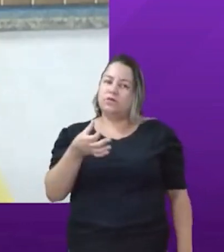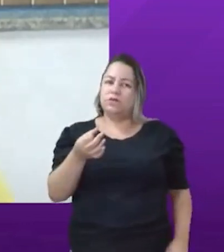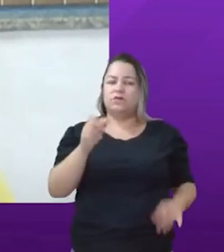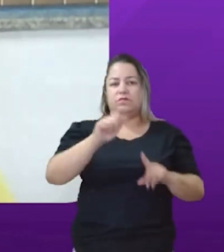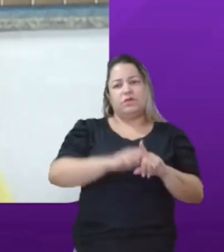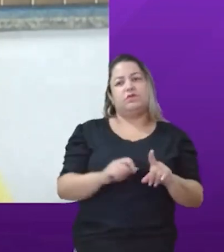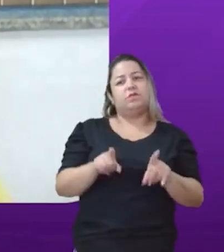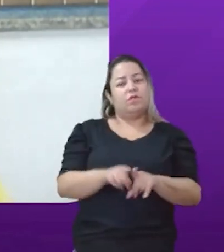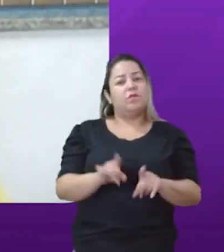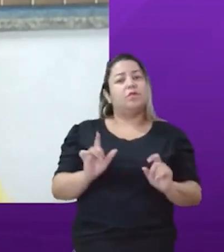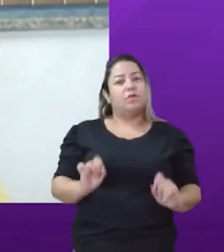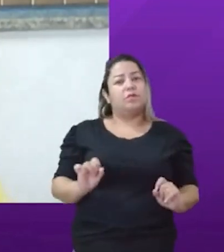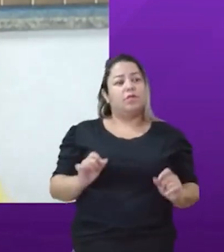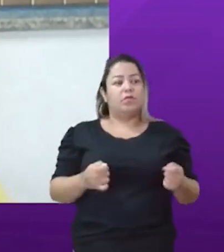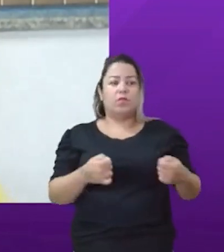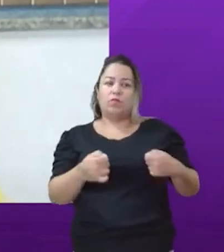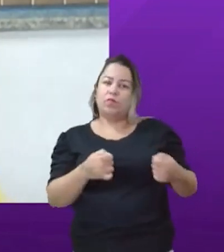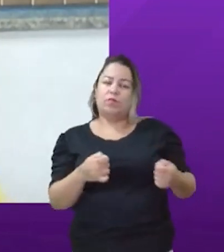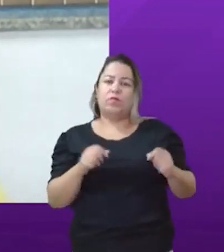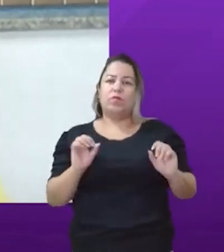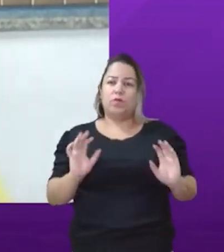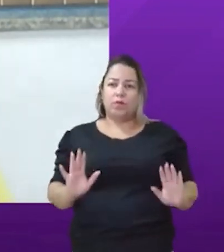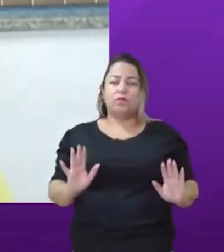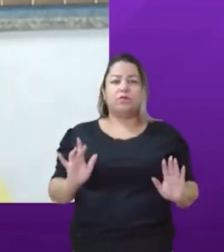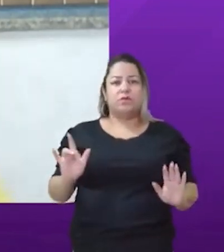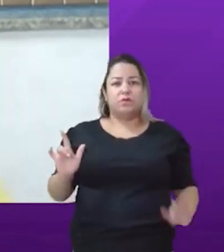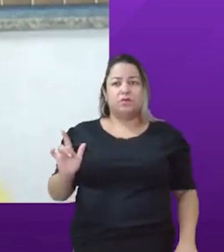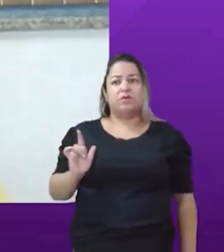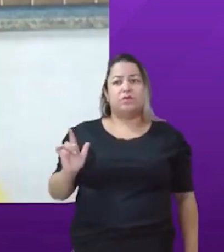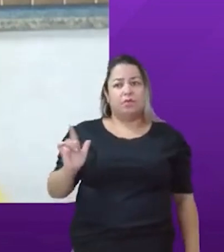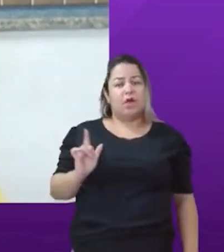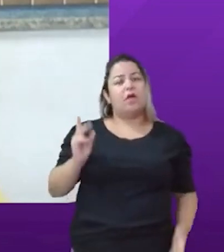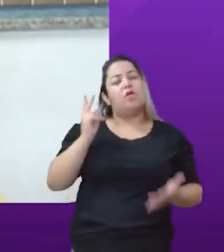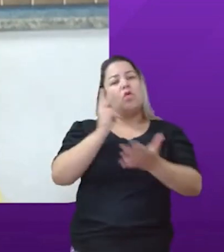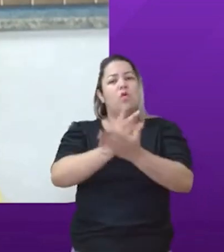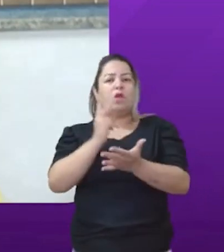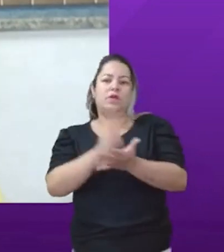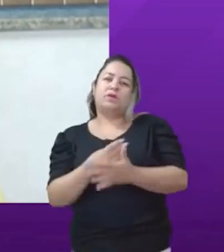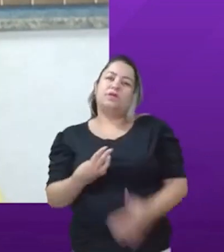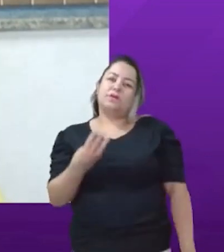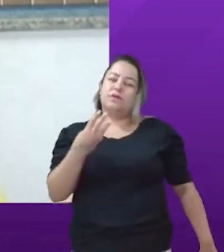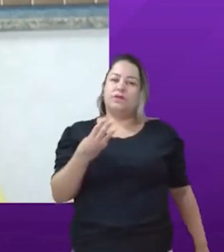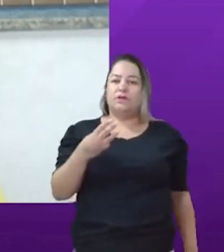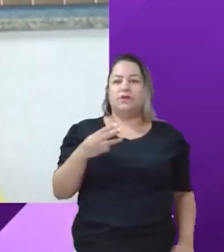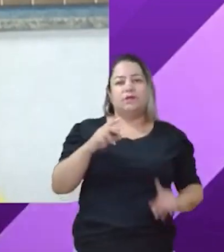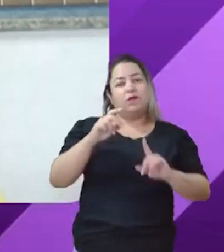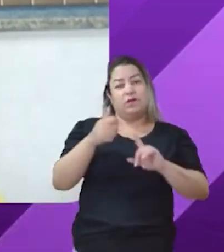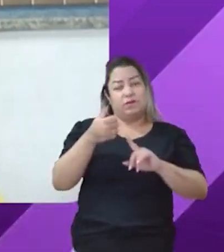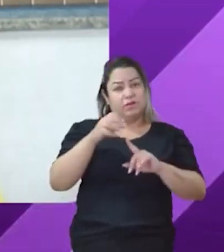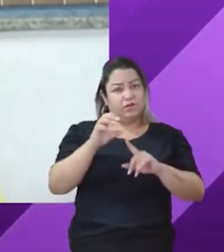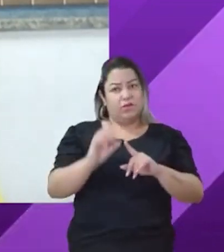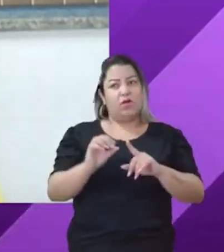para startar a elaboração dos seus planos locais e o mesmo recorte de 3 anos para a implementação